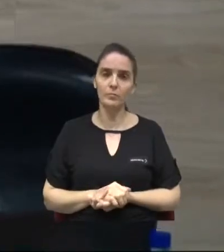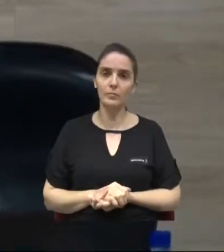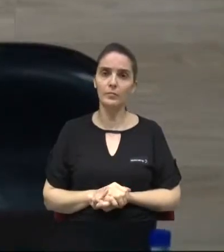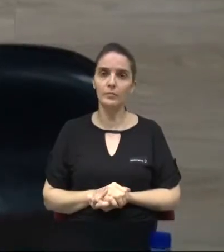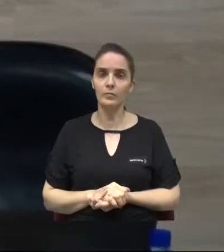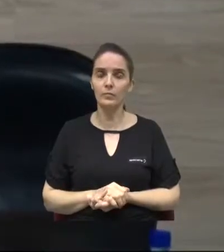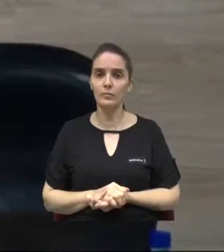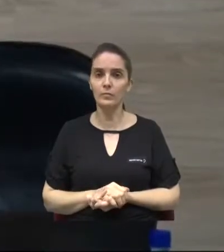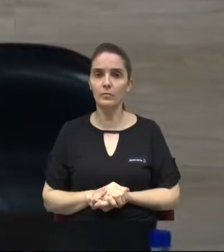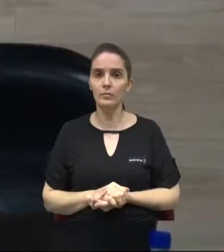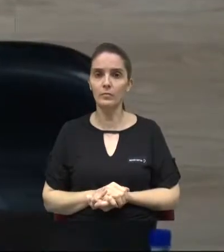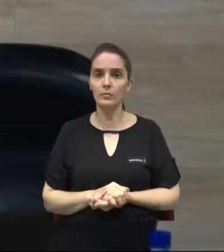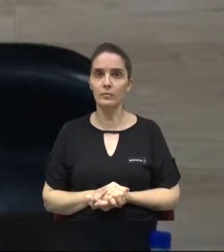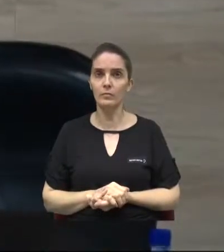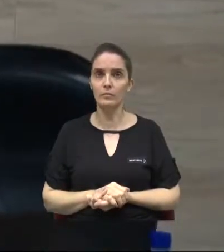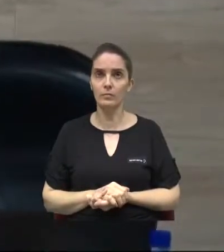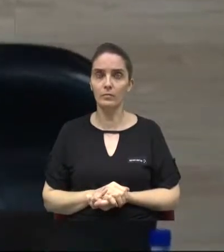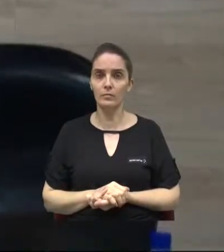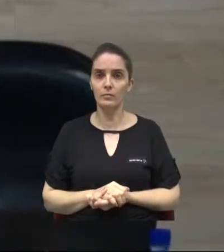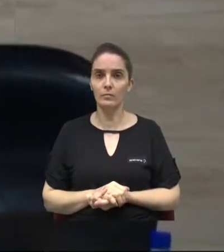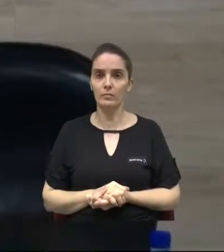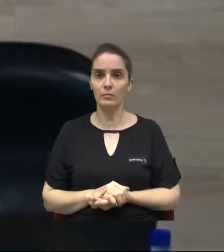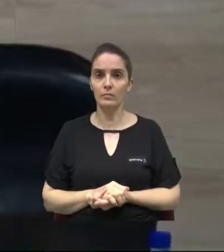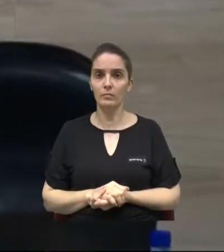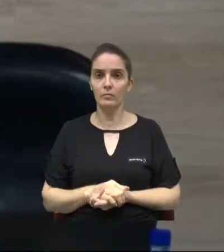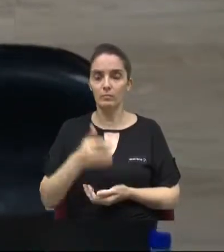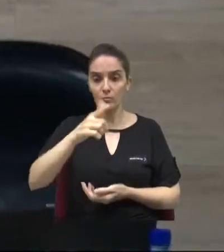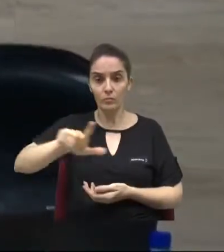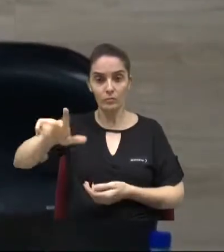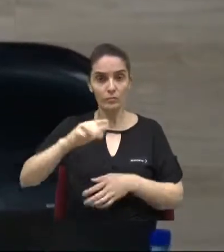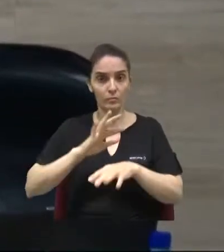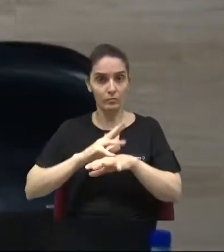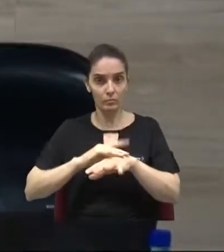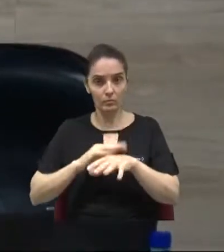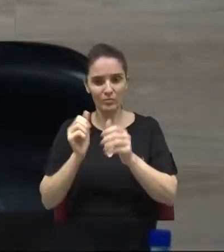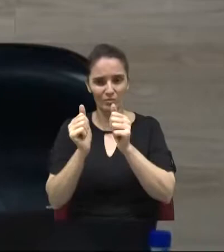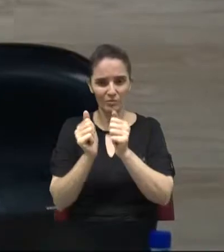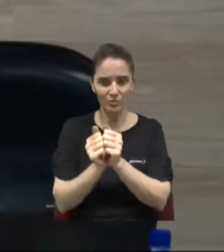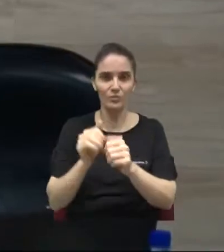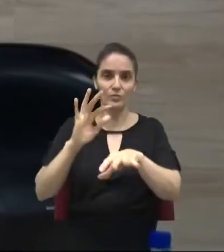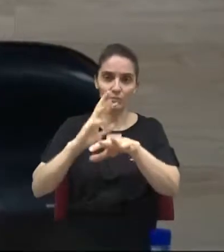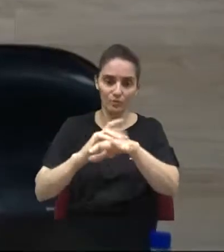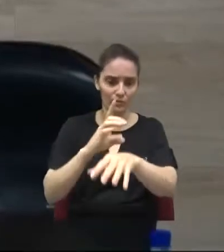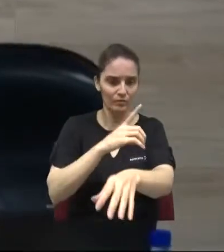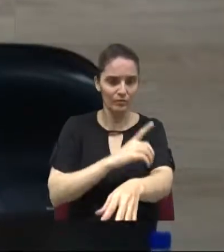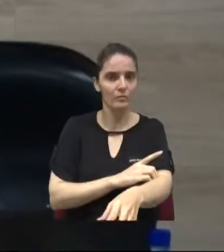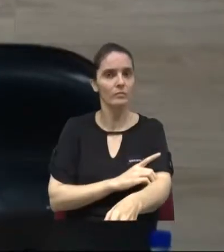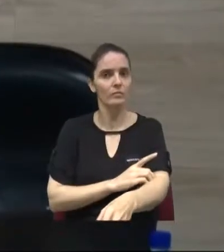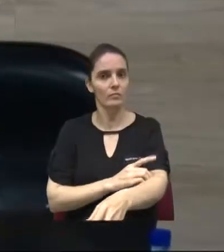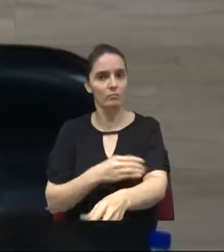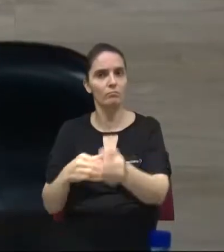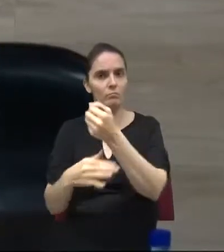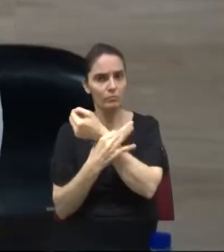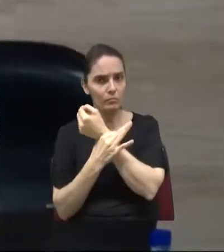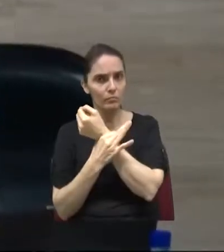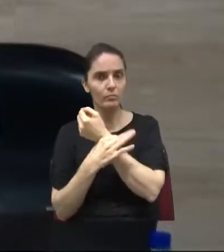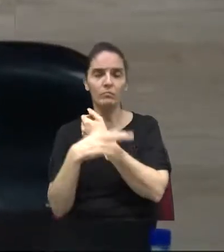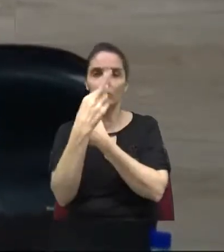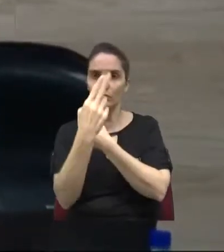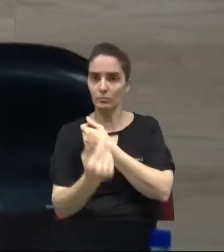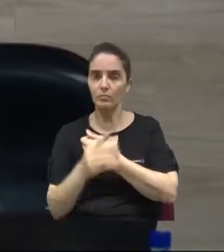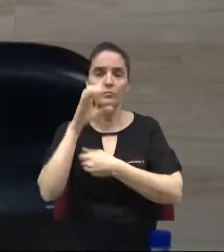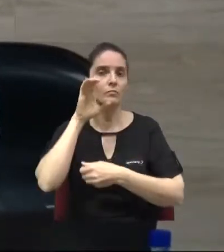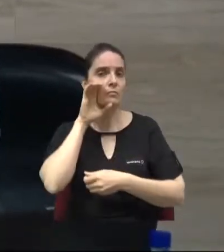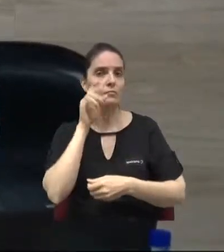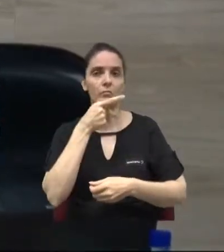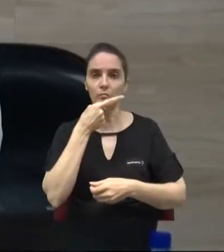que, em conjunto com a dengue, acaba tendo complicações diferentes. Igual a vereadora Constância